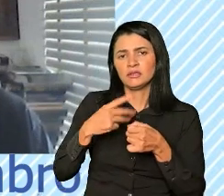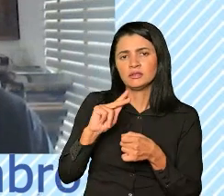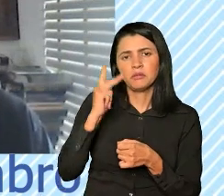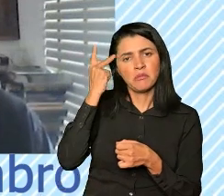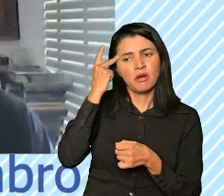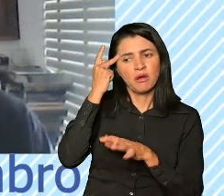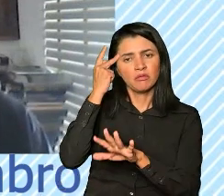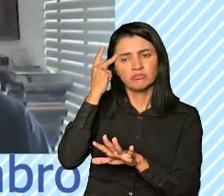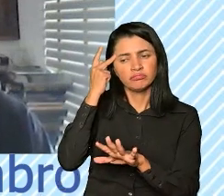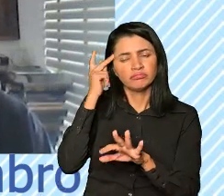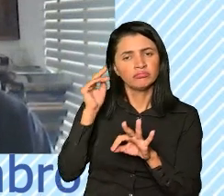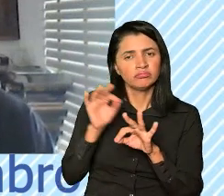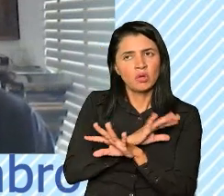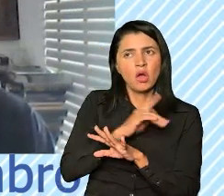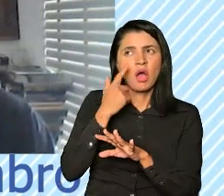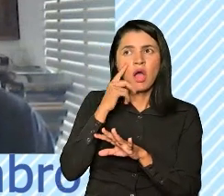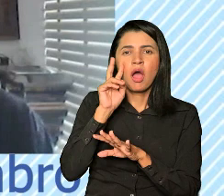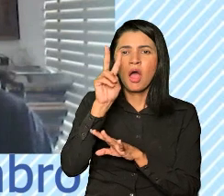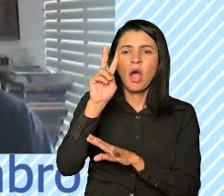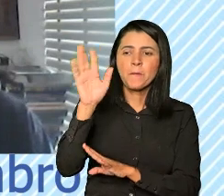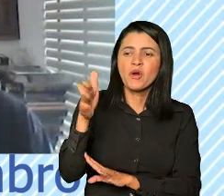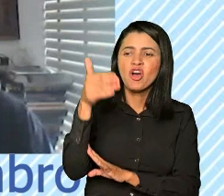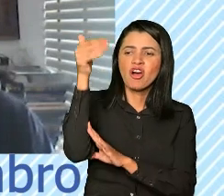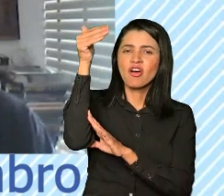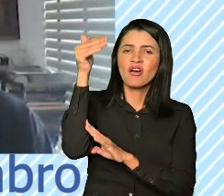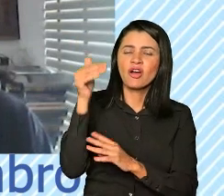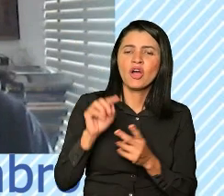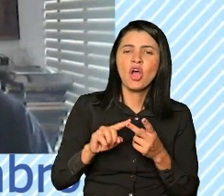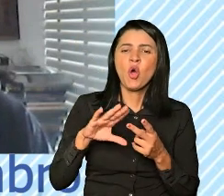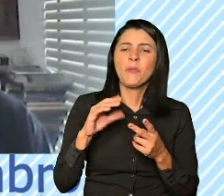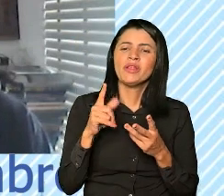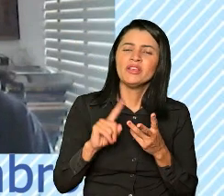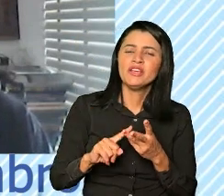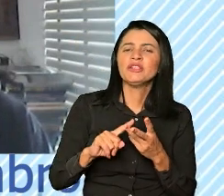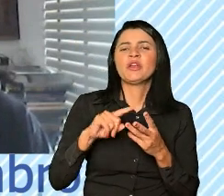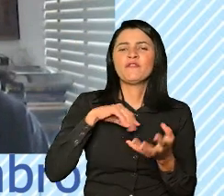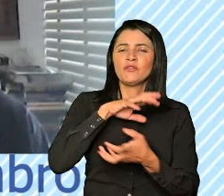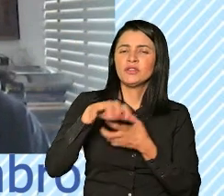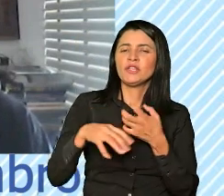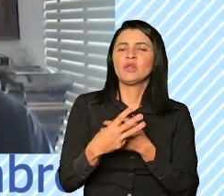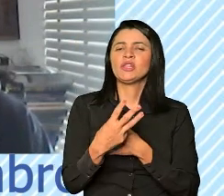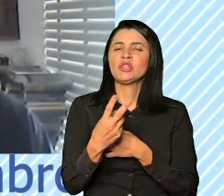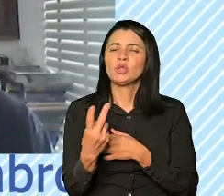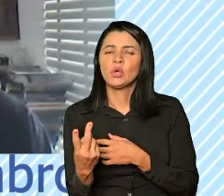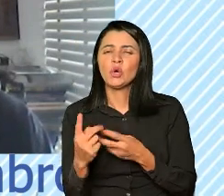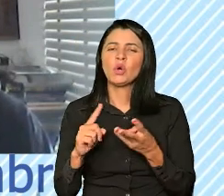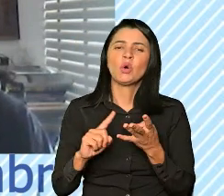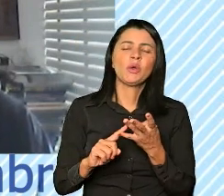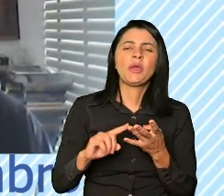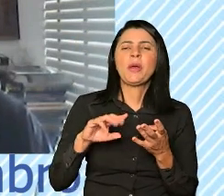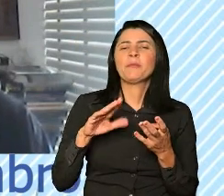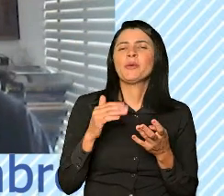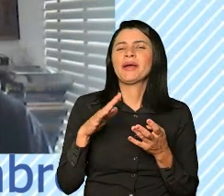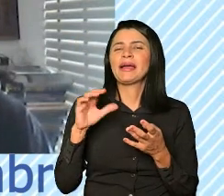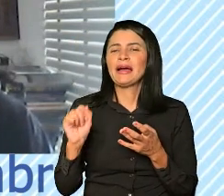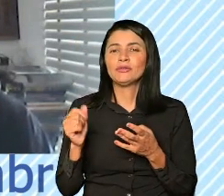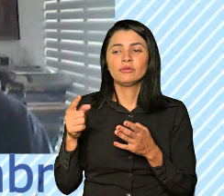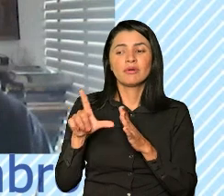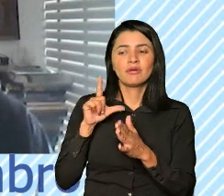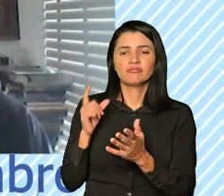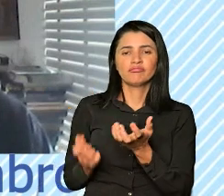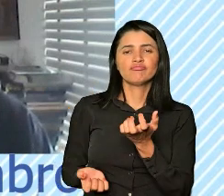penso de pronto no Monumento às Bandeiras, no Obelisco da Revolução de 32, no Borba Gato, recentemente